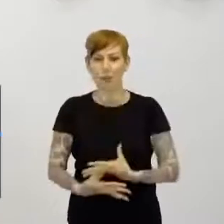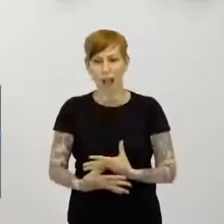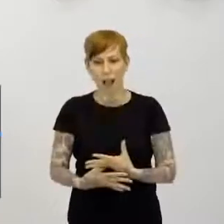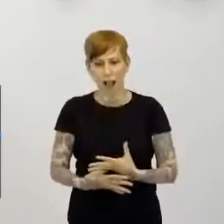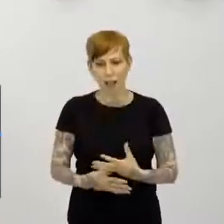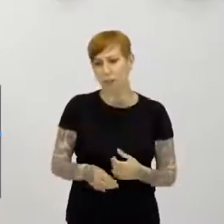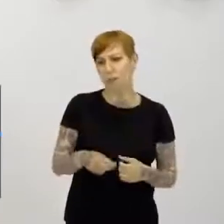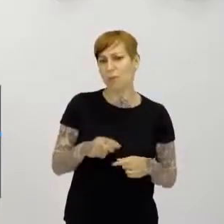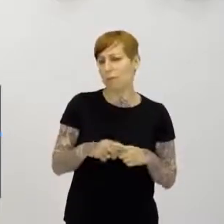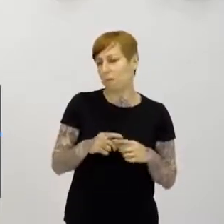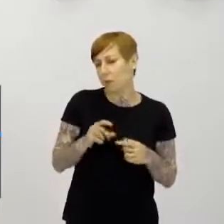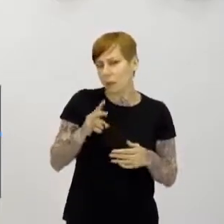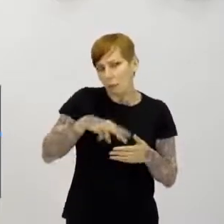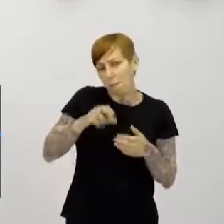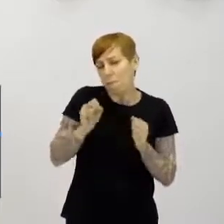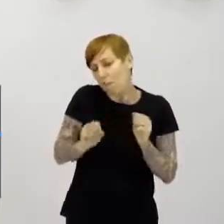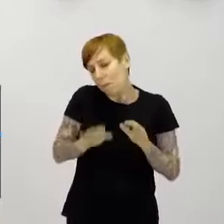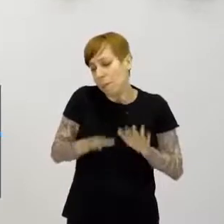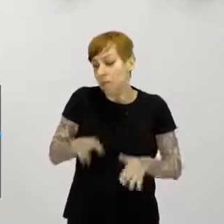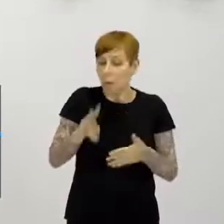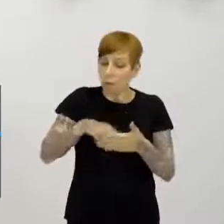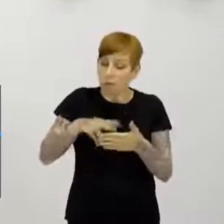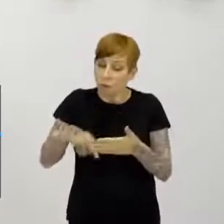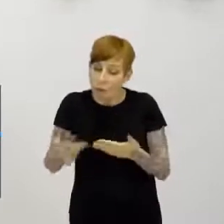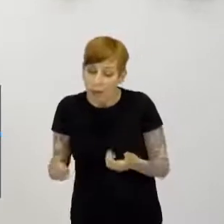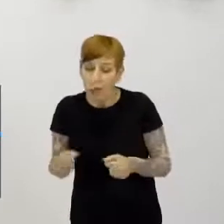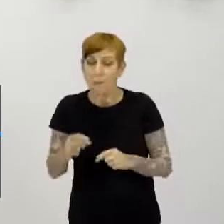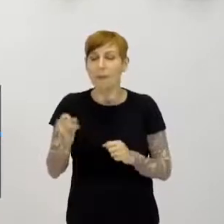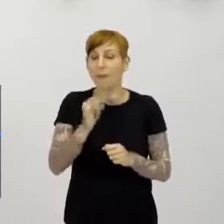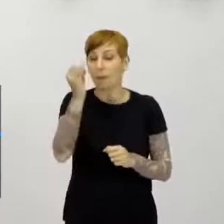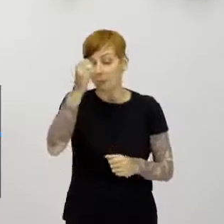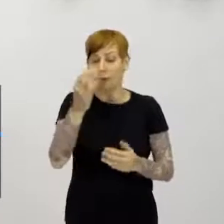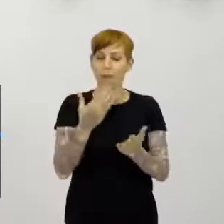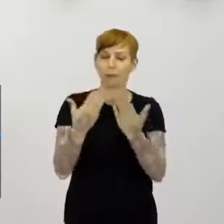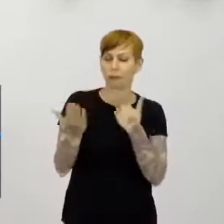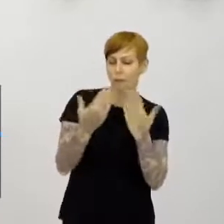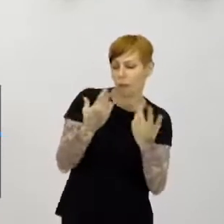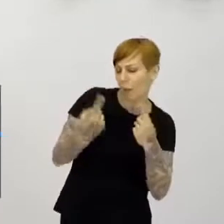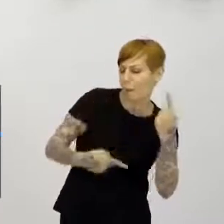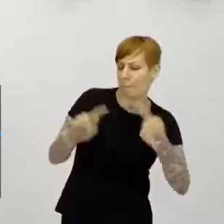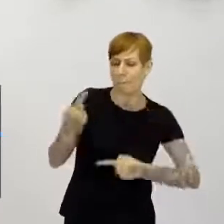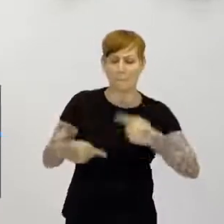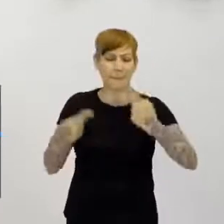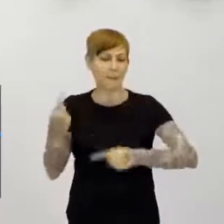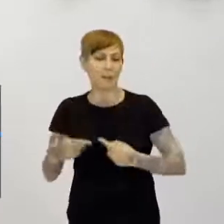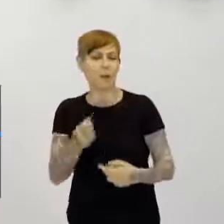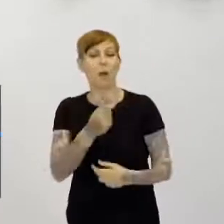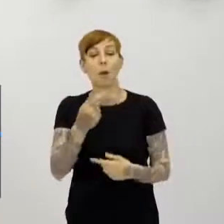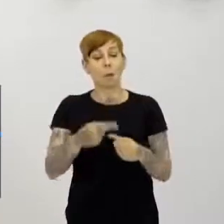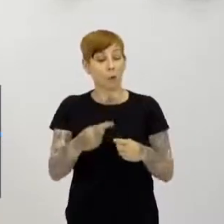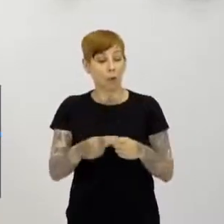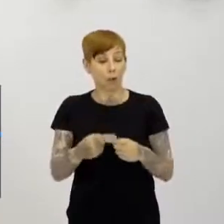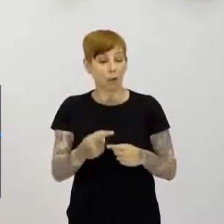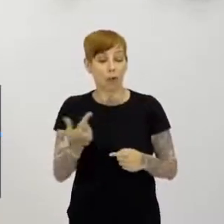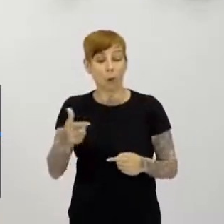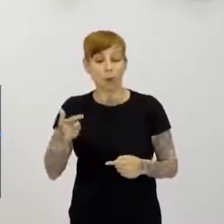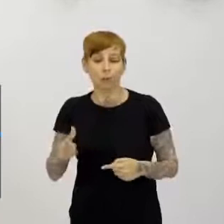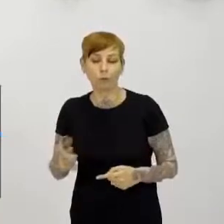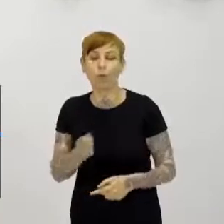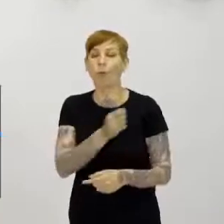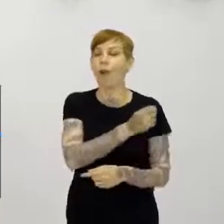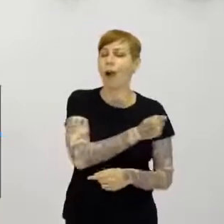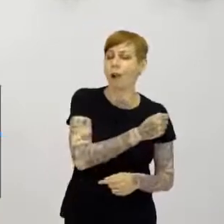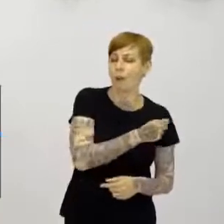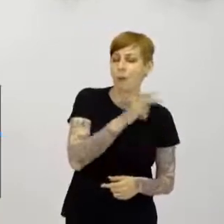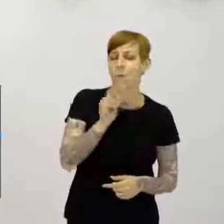gente fazer aqui no chat um espaço de debate, um espaço de boas práticas, porque mesmo que eu não leia, os alunos, outros professores vão ler.